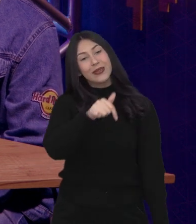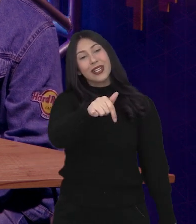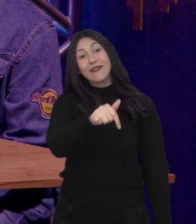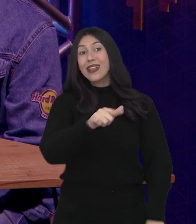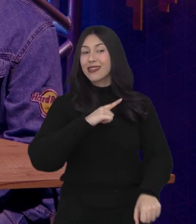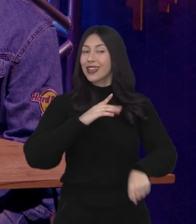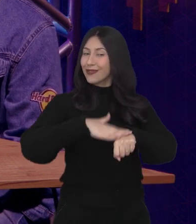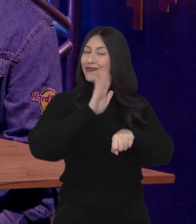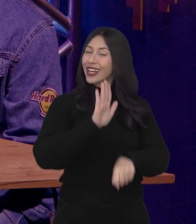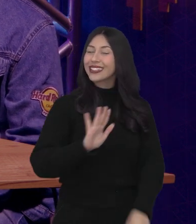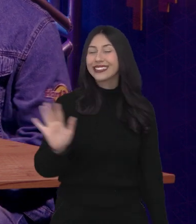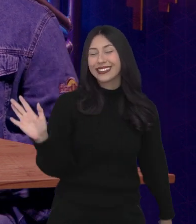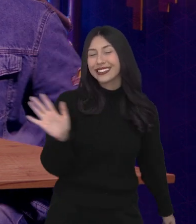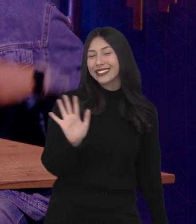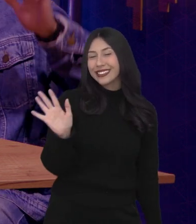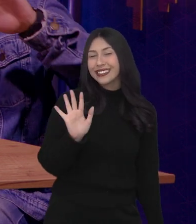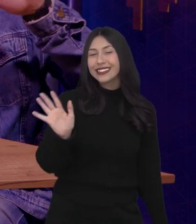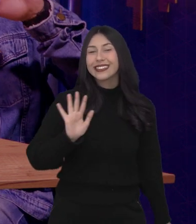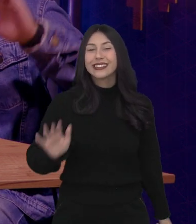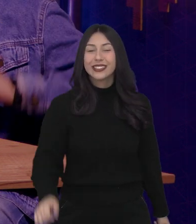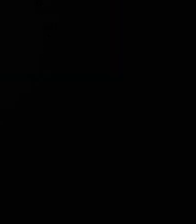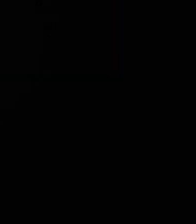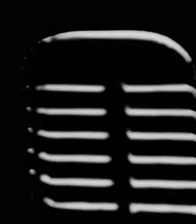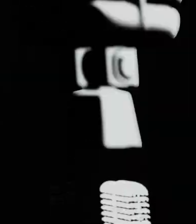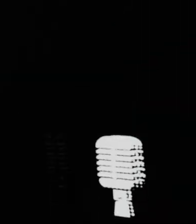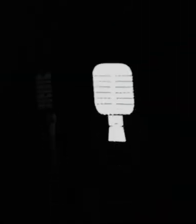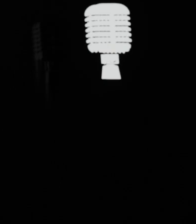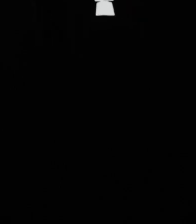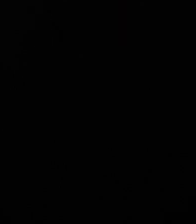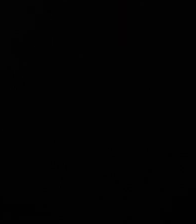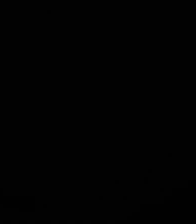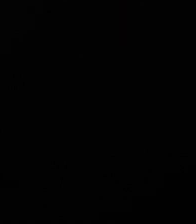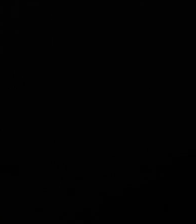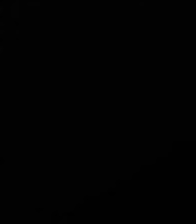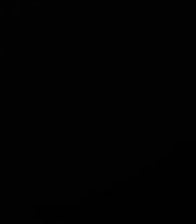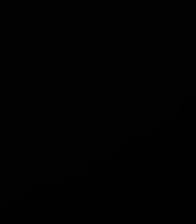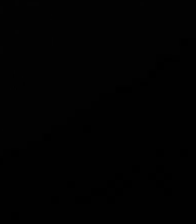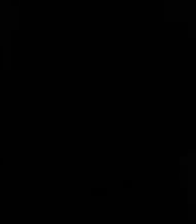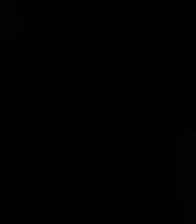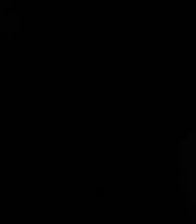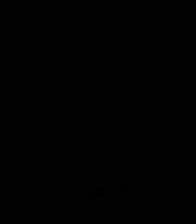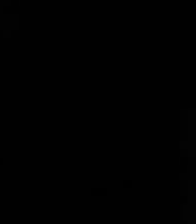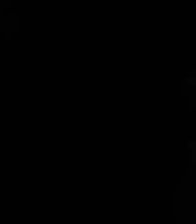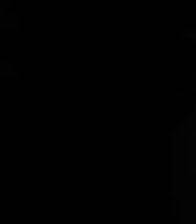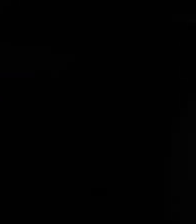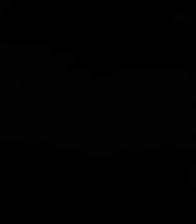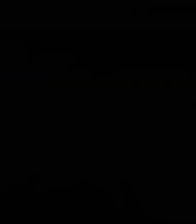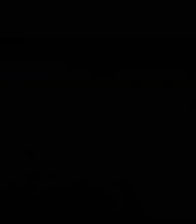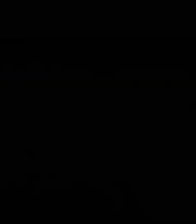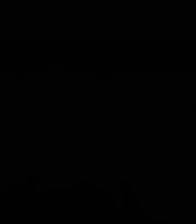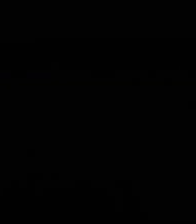na semana que vem tem mais. Até mais. Tchau.